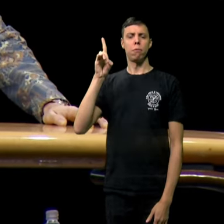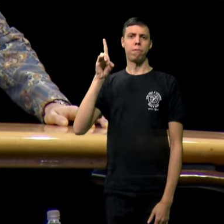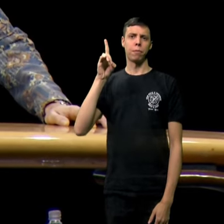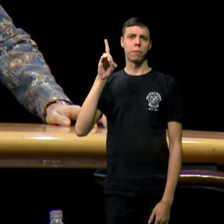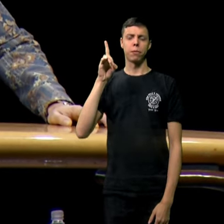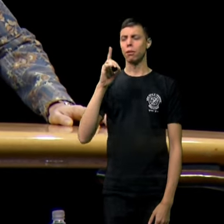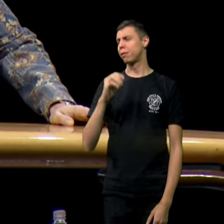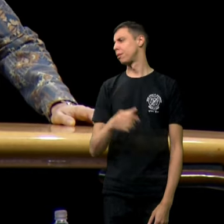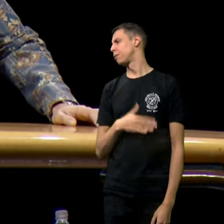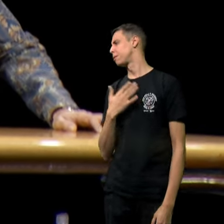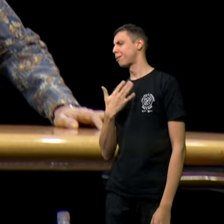Tamanho poder não pode ser confrontado.